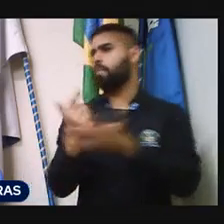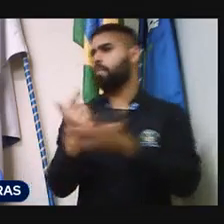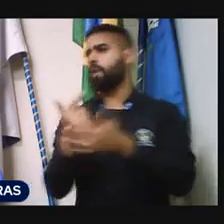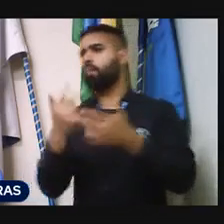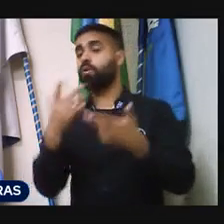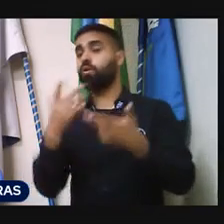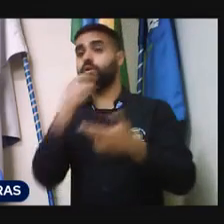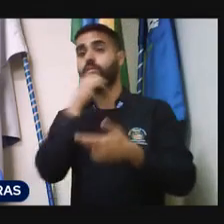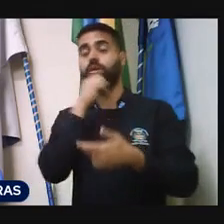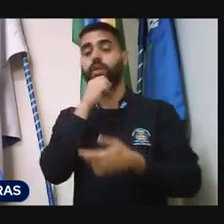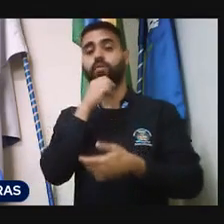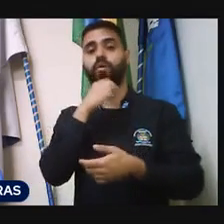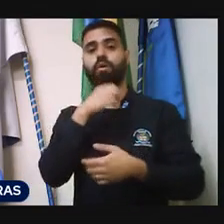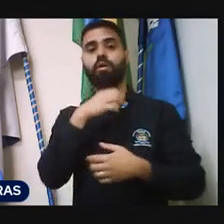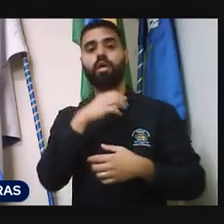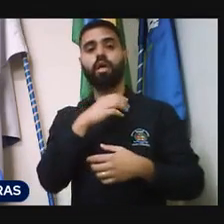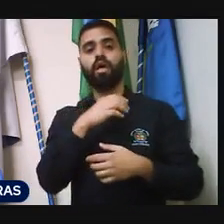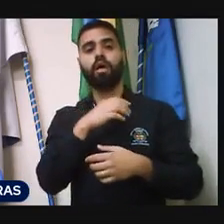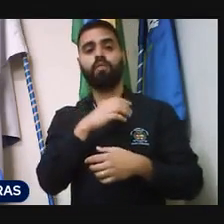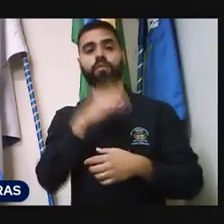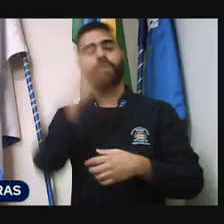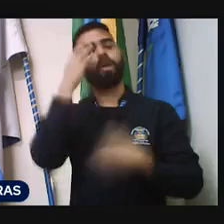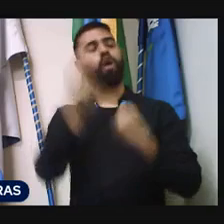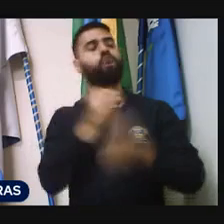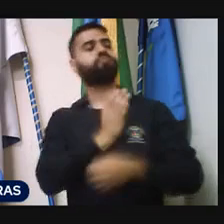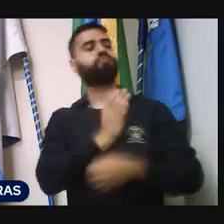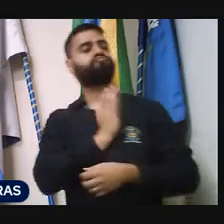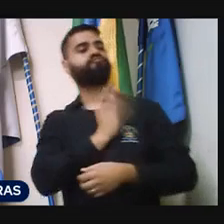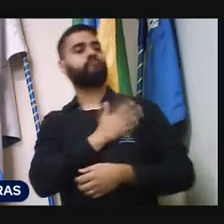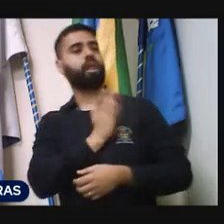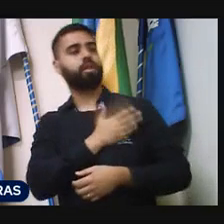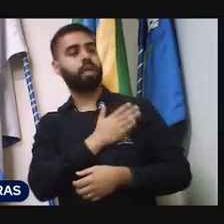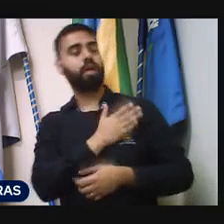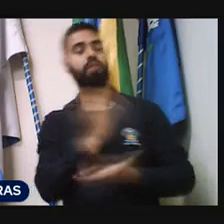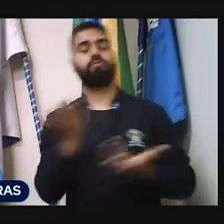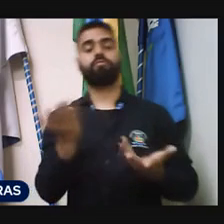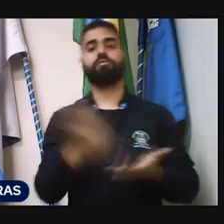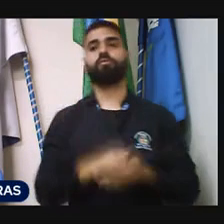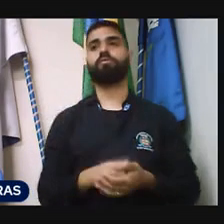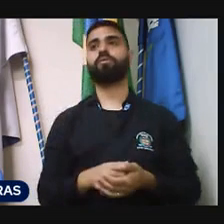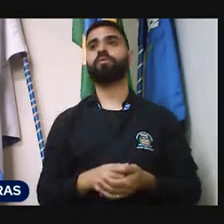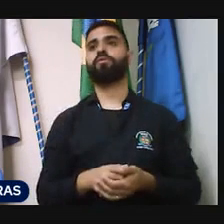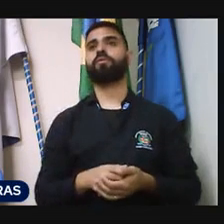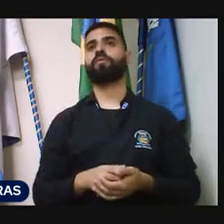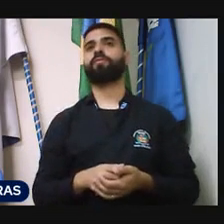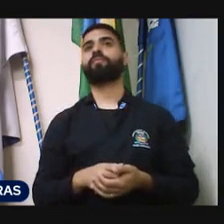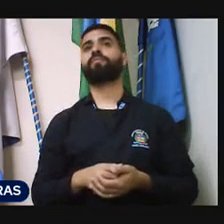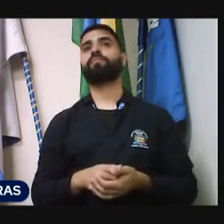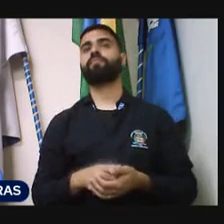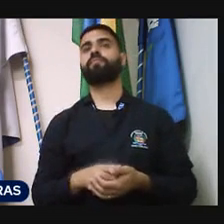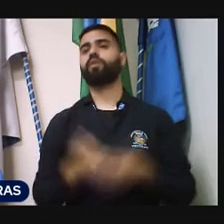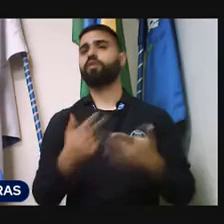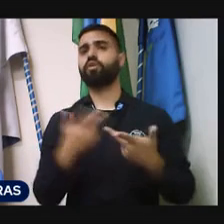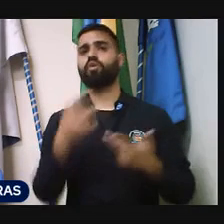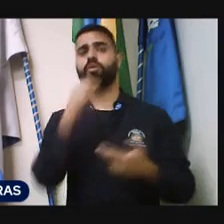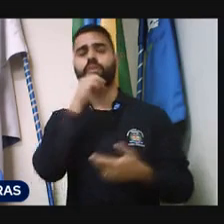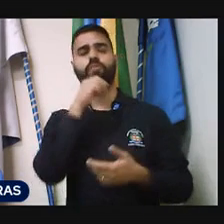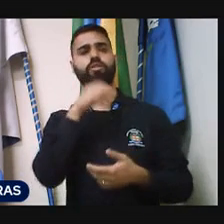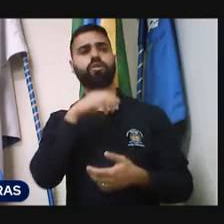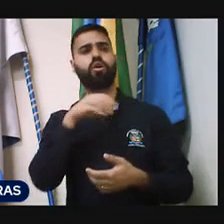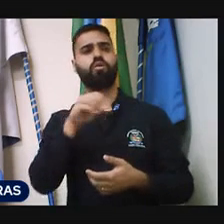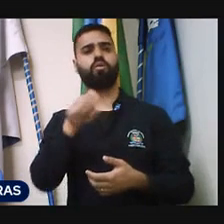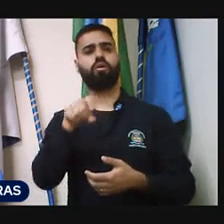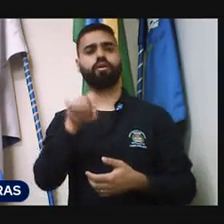entre eles monitores cardíacos diversos outros equipamentos e né precisavam oxímetros